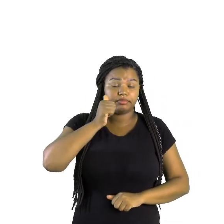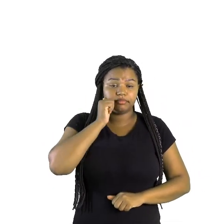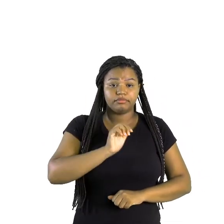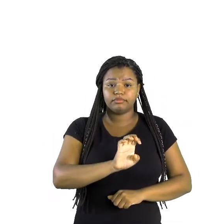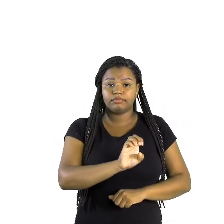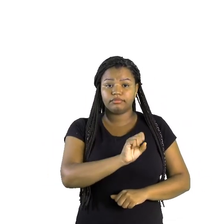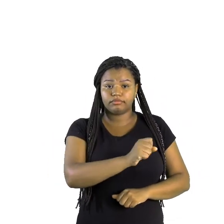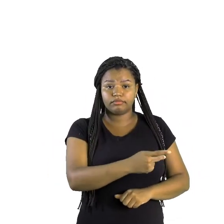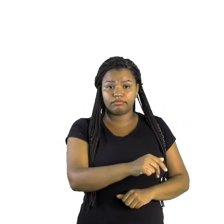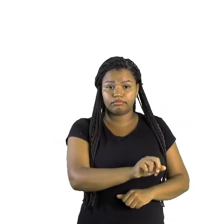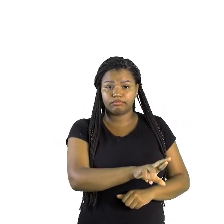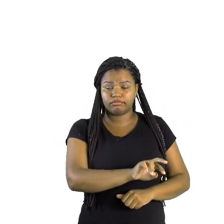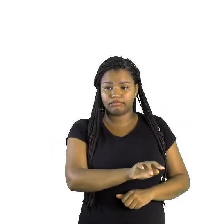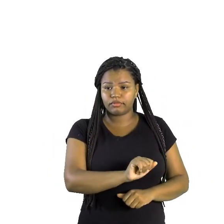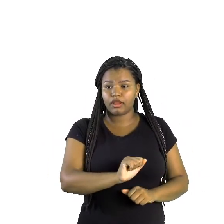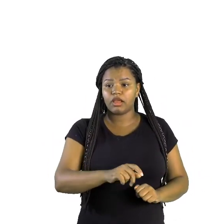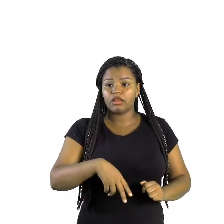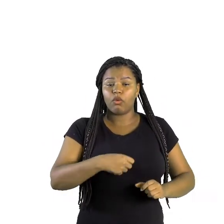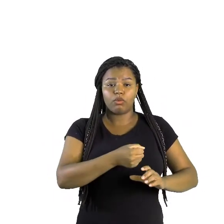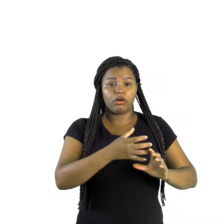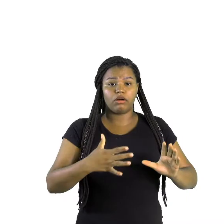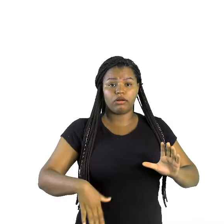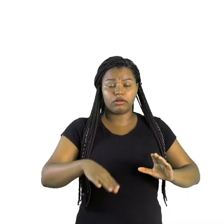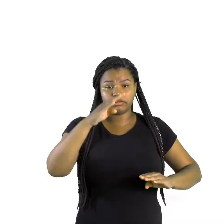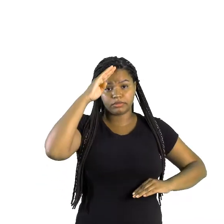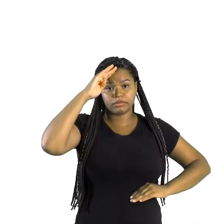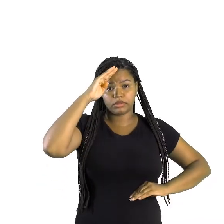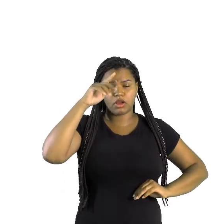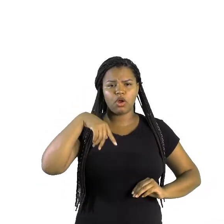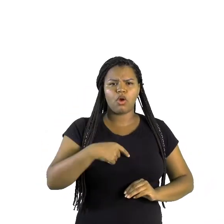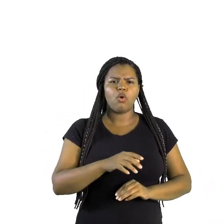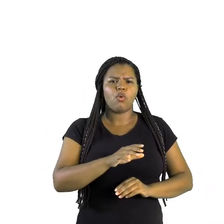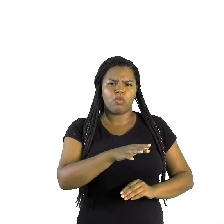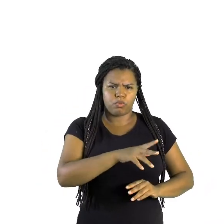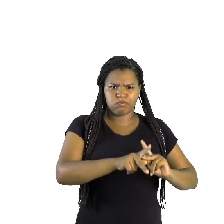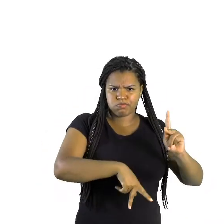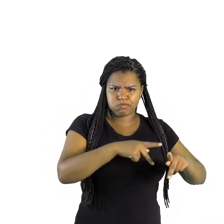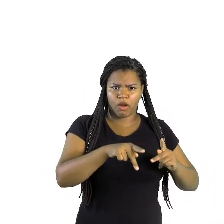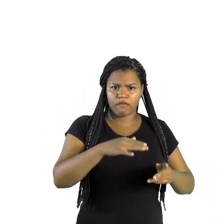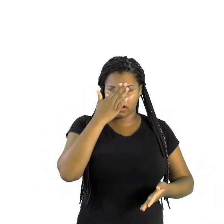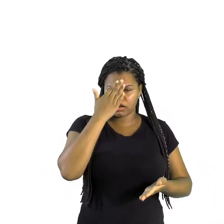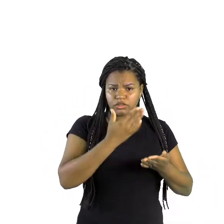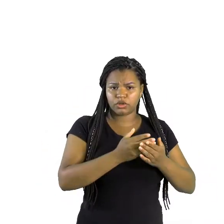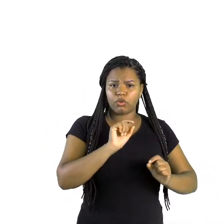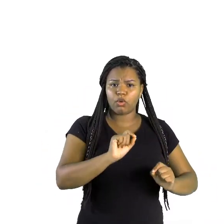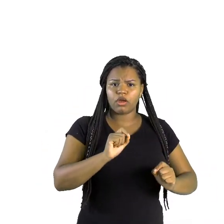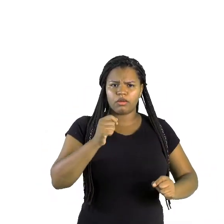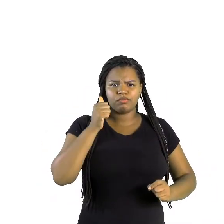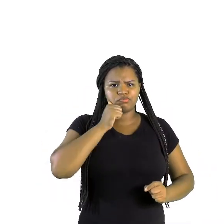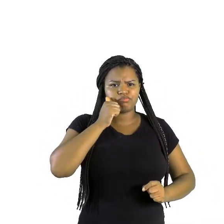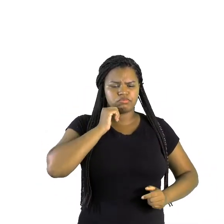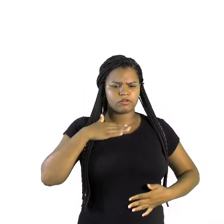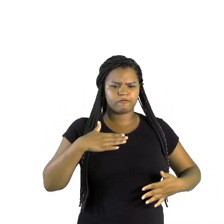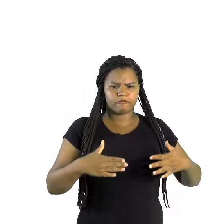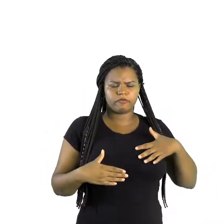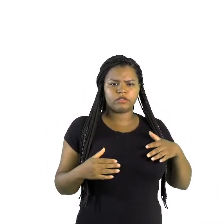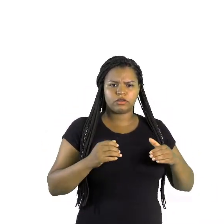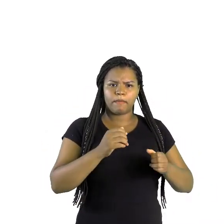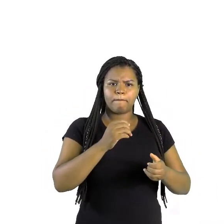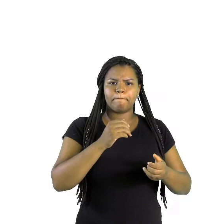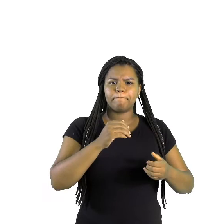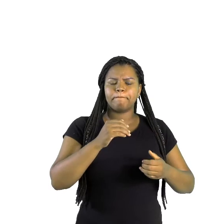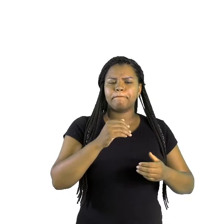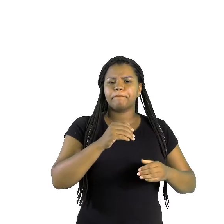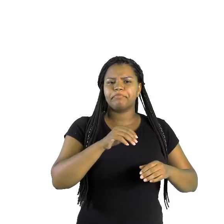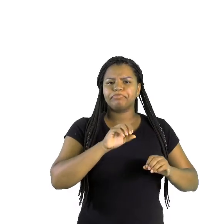Em seu caráter militar, os espartanos acreditavam que a mulher deveria ser fisicamente preparada para poder